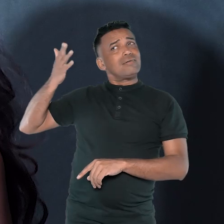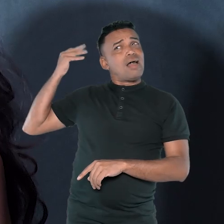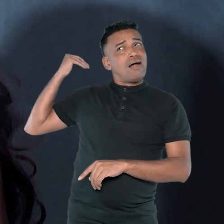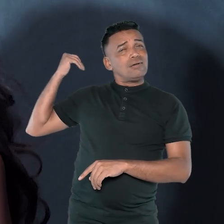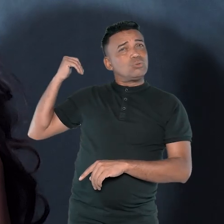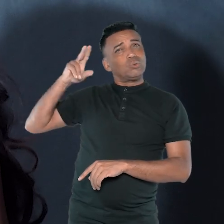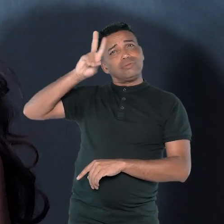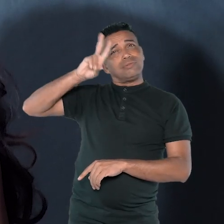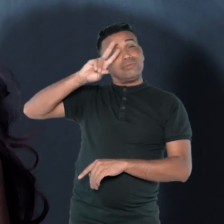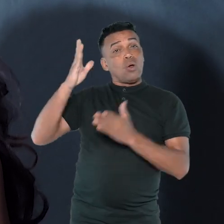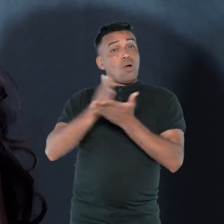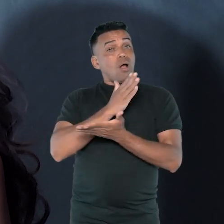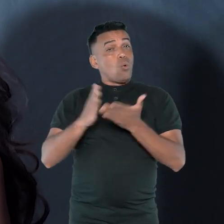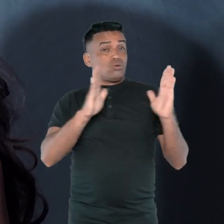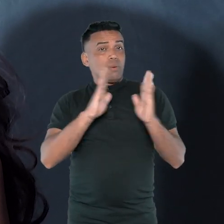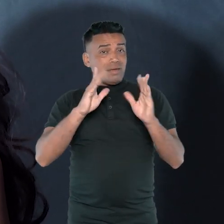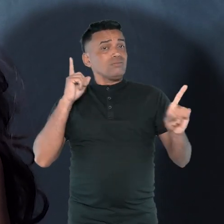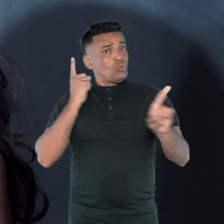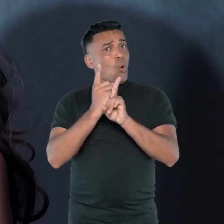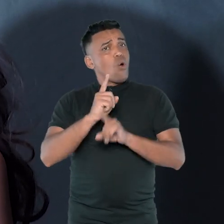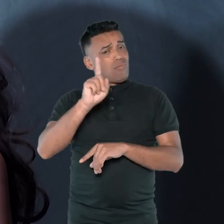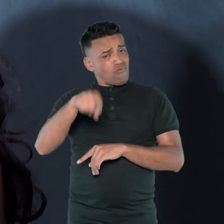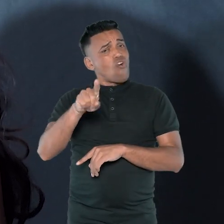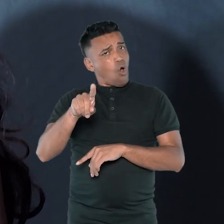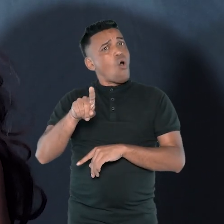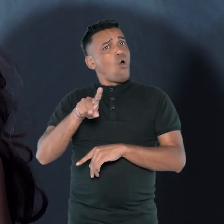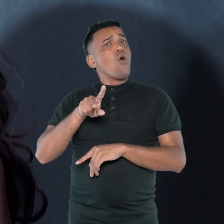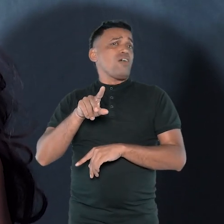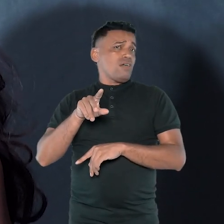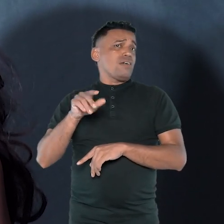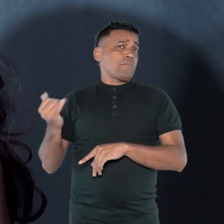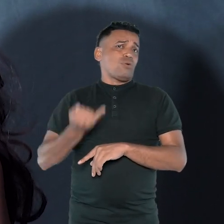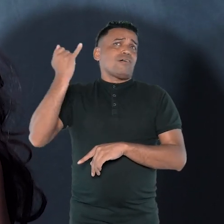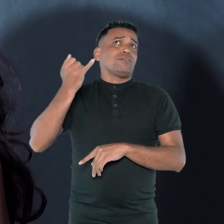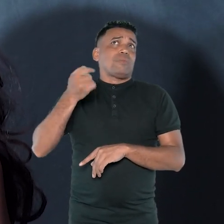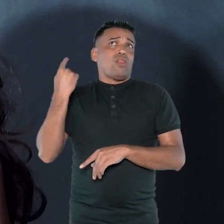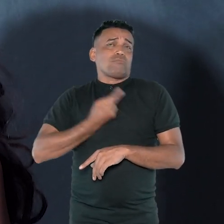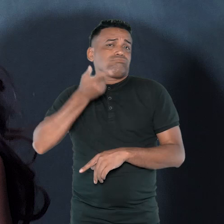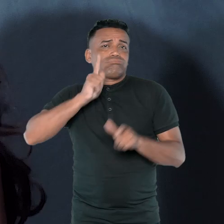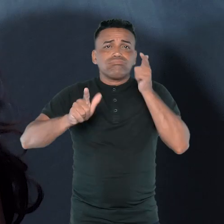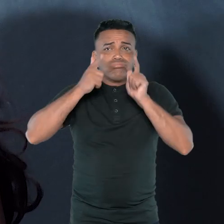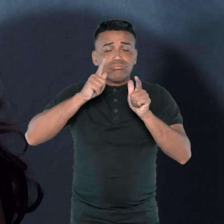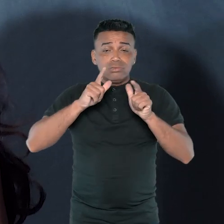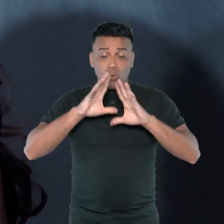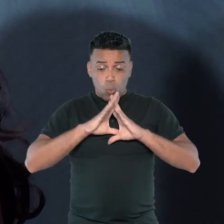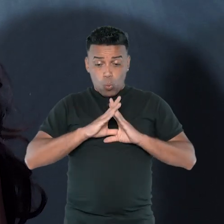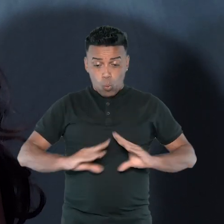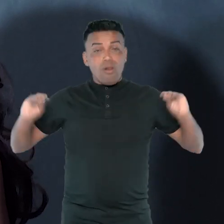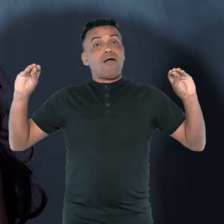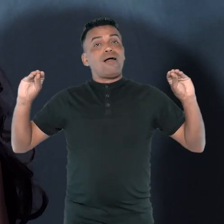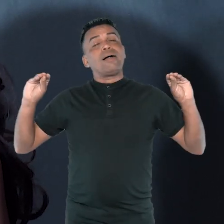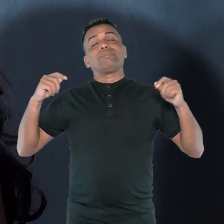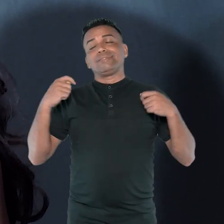dá conta também de que, em alguns momentos, alguns encontros foram muito importantes. E para a gente conseguir, de alguma forma, se curar, a gente tem que